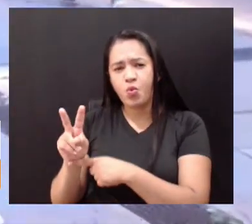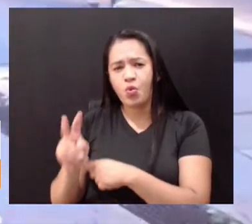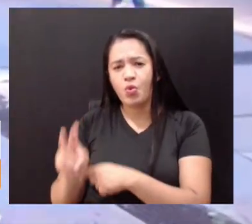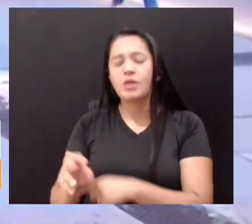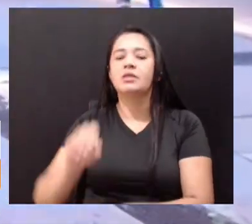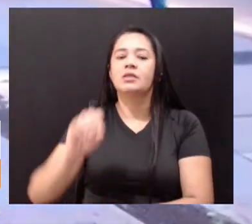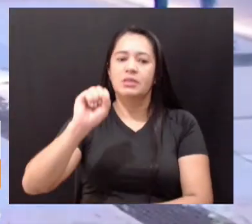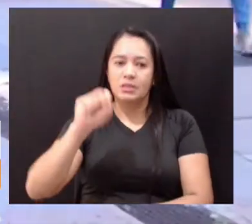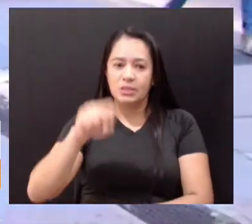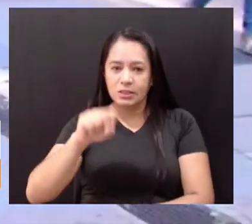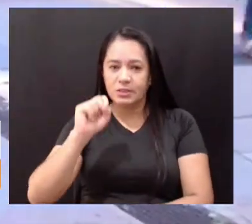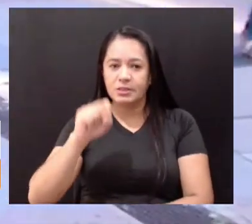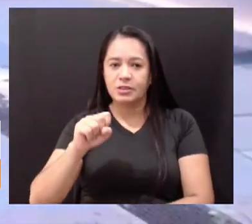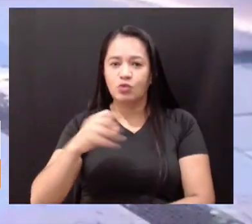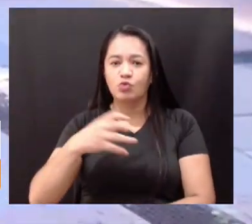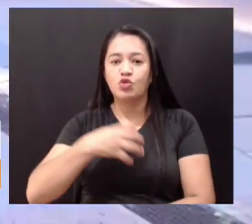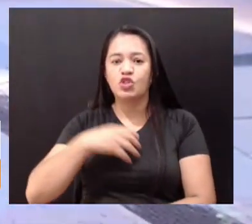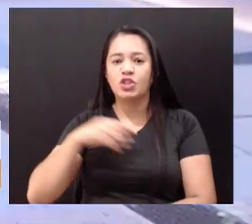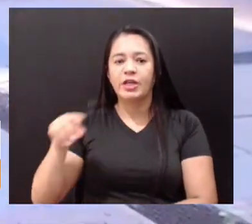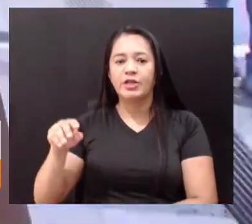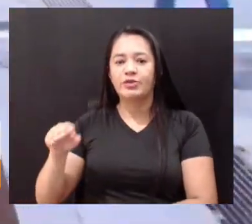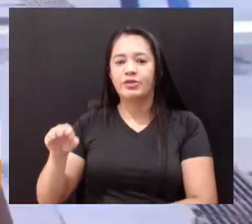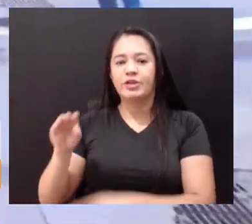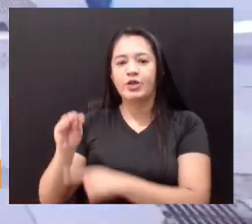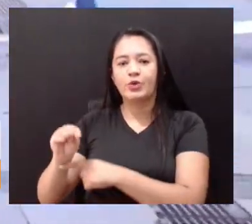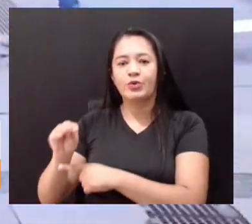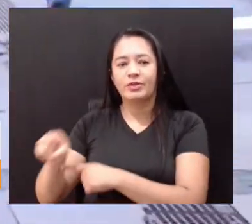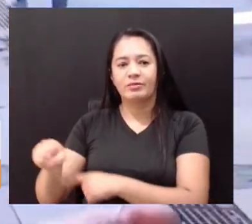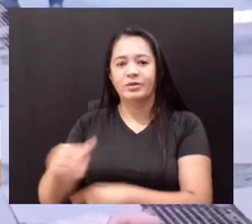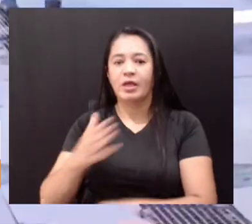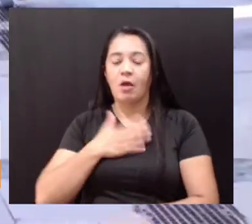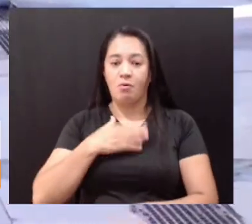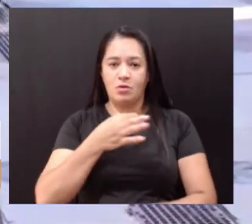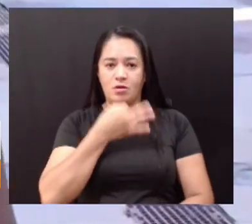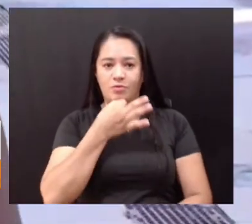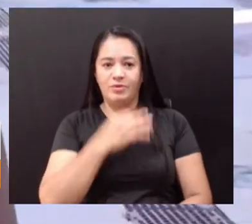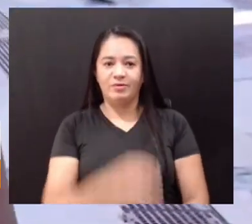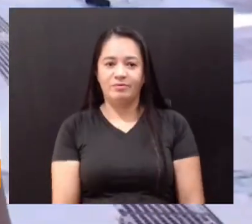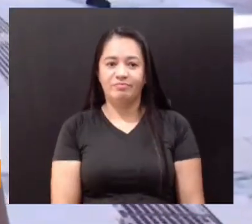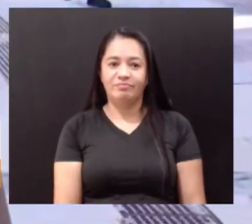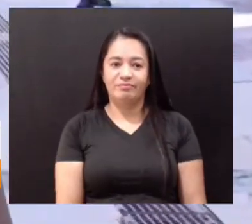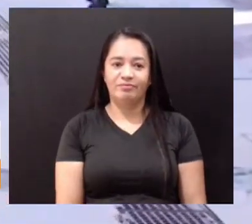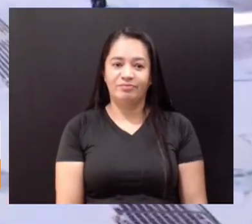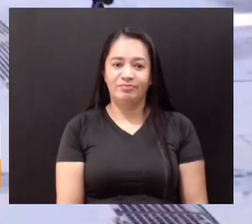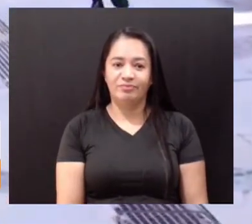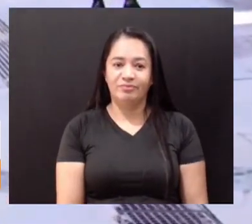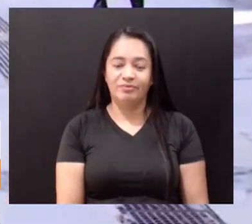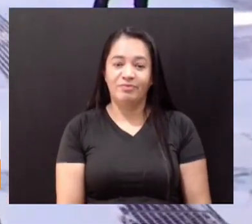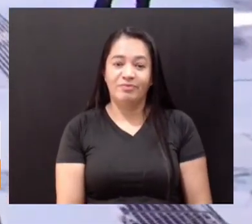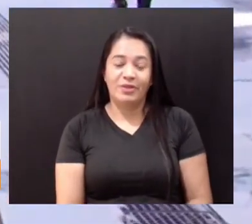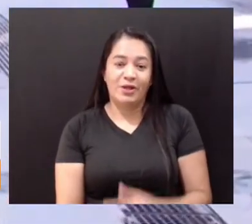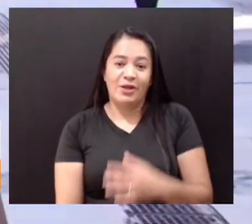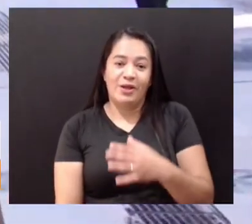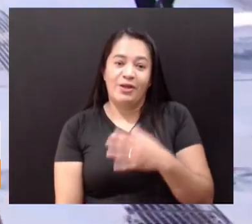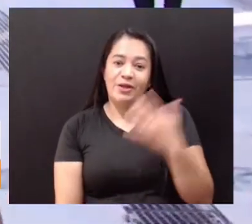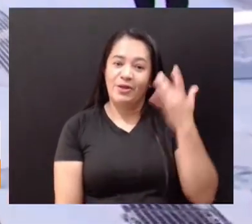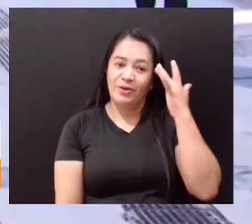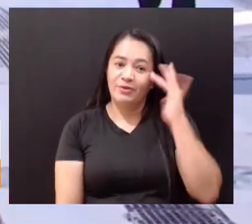criado. Essa é a minha opinião. Olha, eu sou suspeita porque eu saí de casa aos